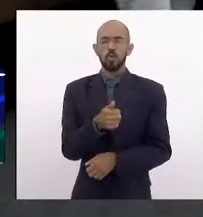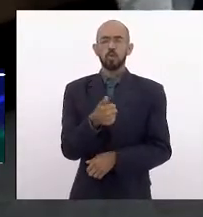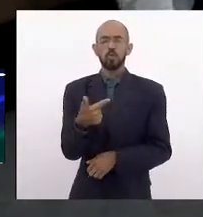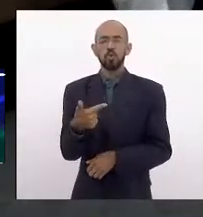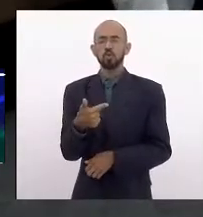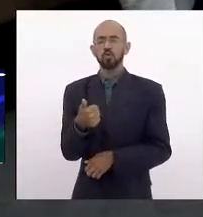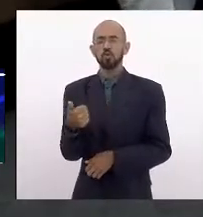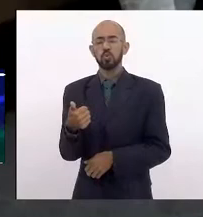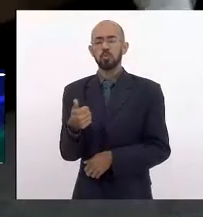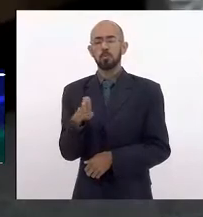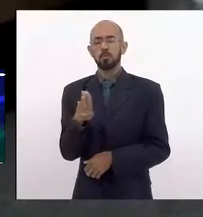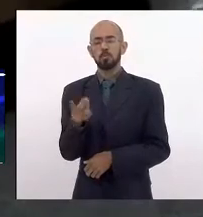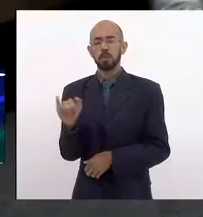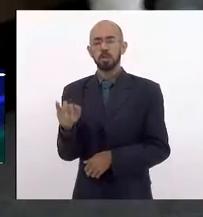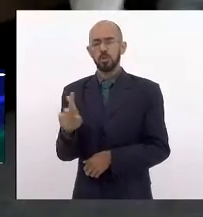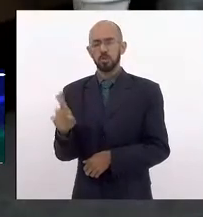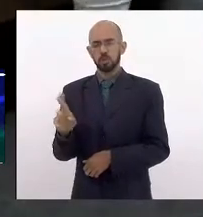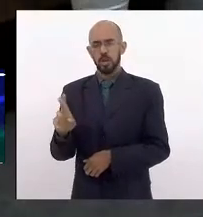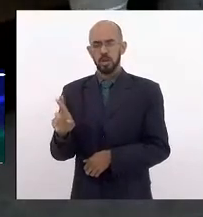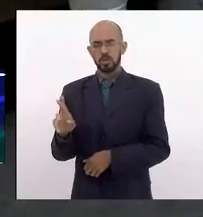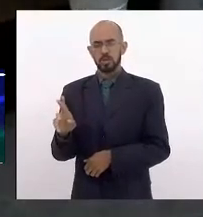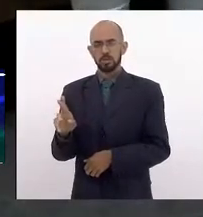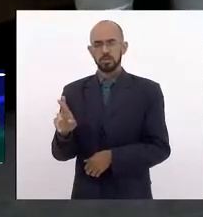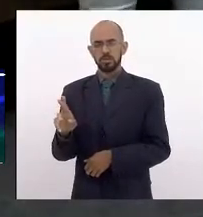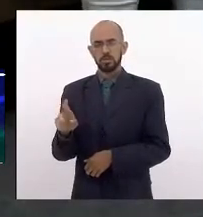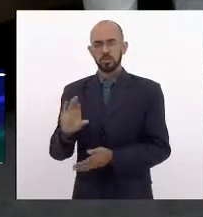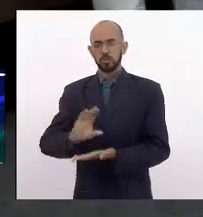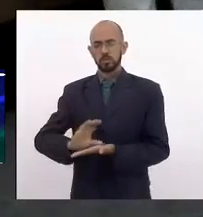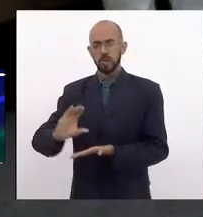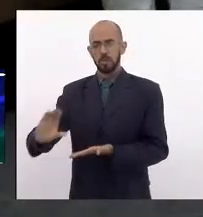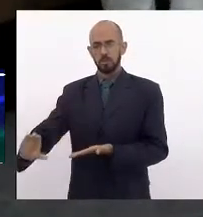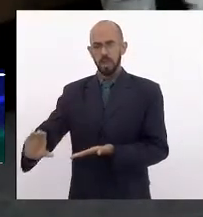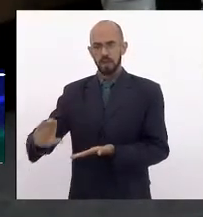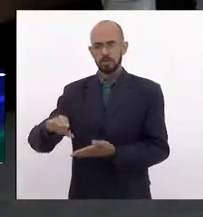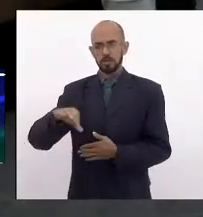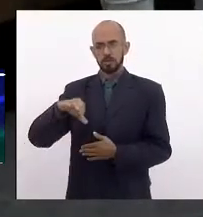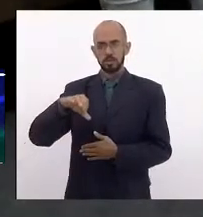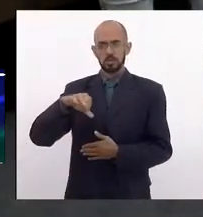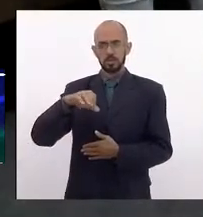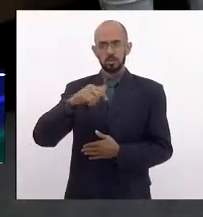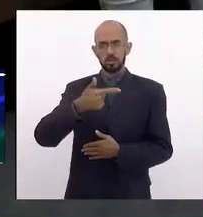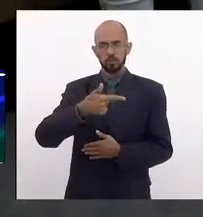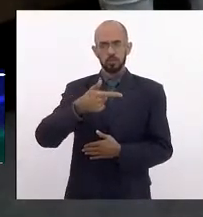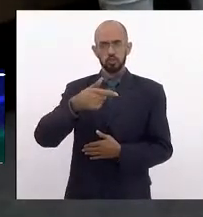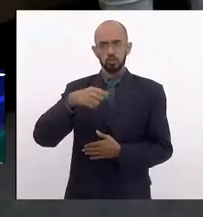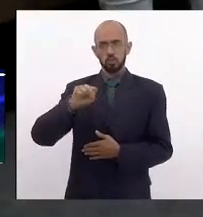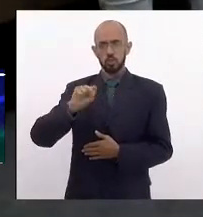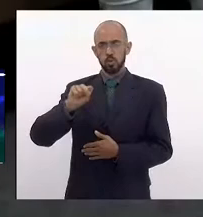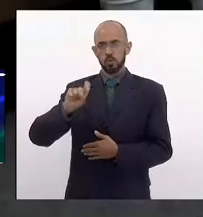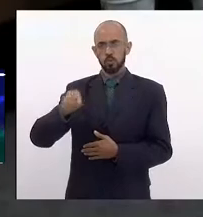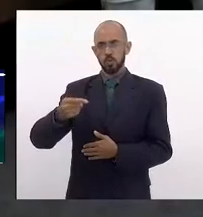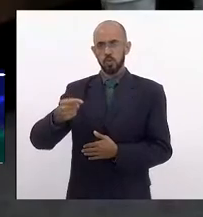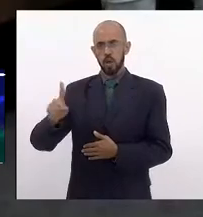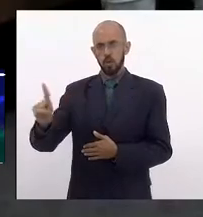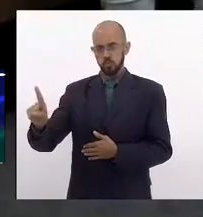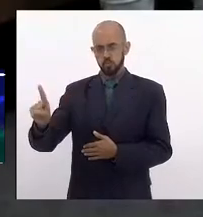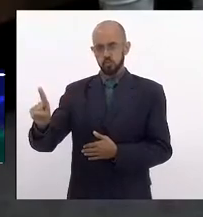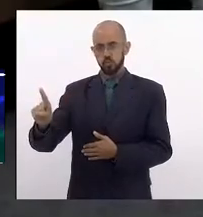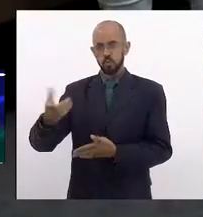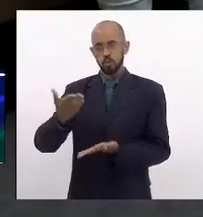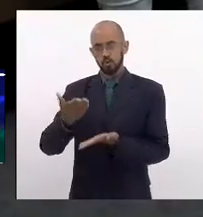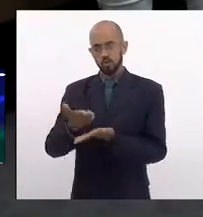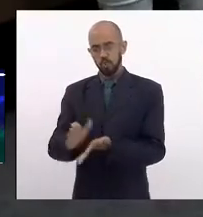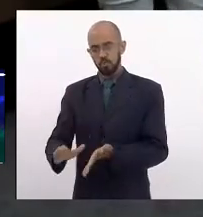bilhões 121 milhões os recursos nos 28.1 sobrando uma